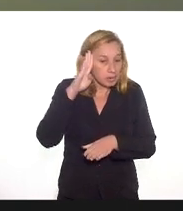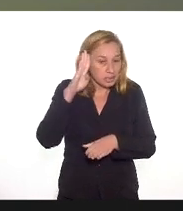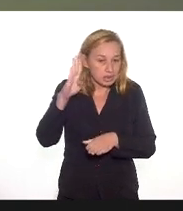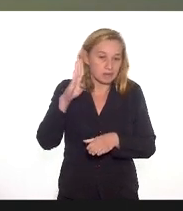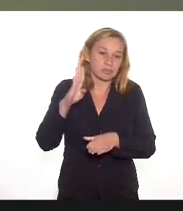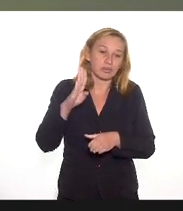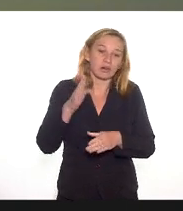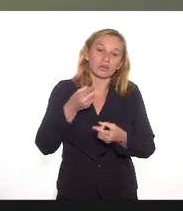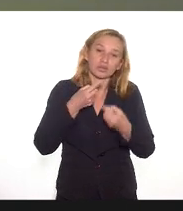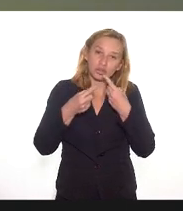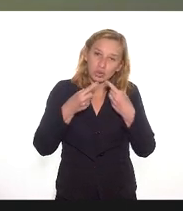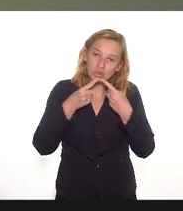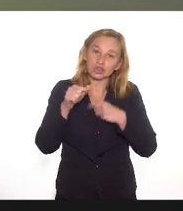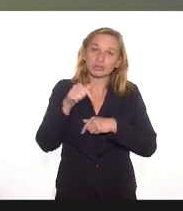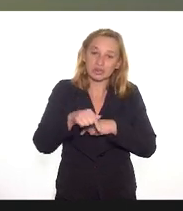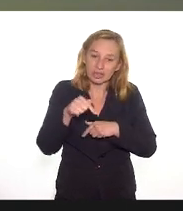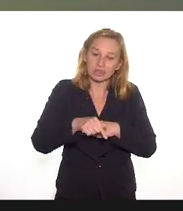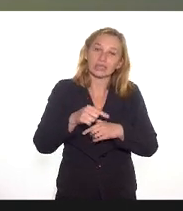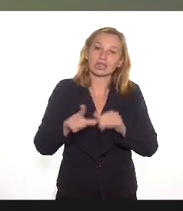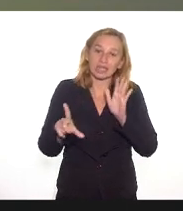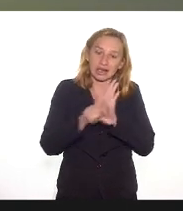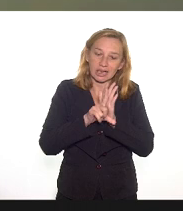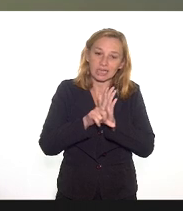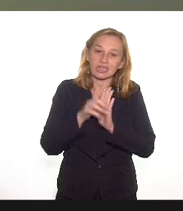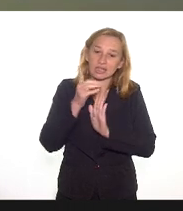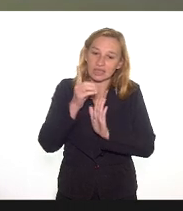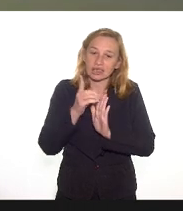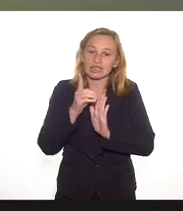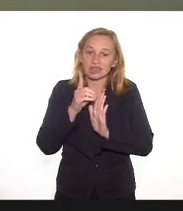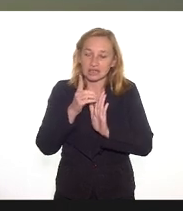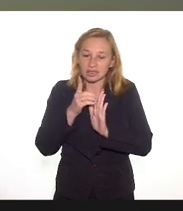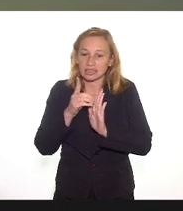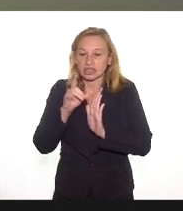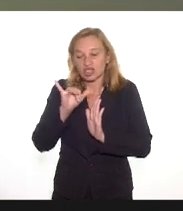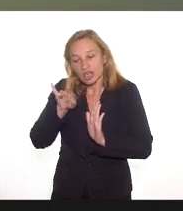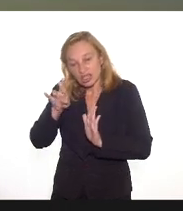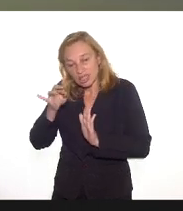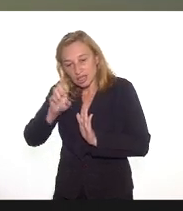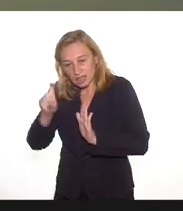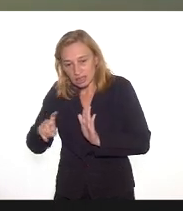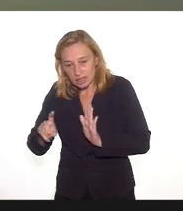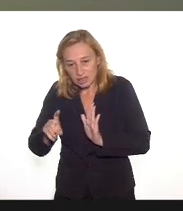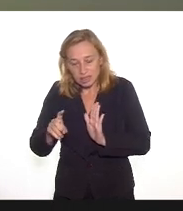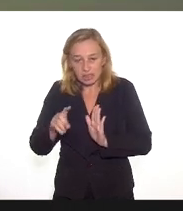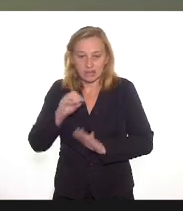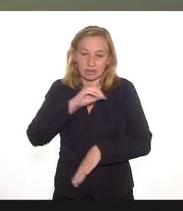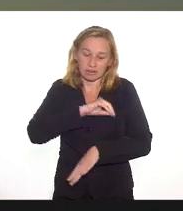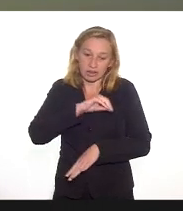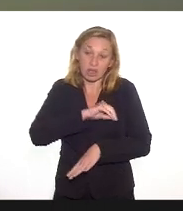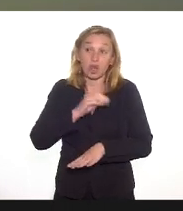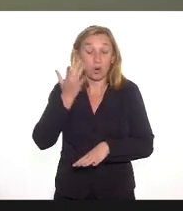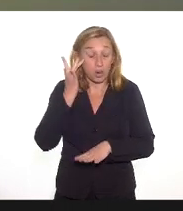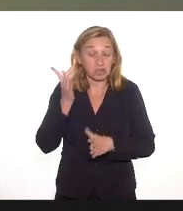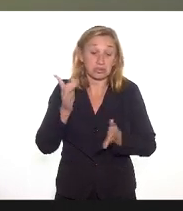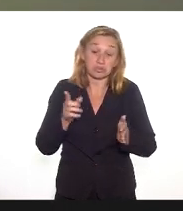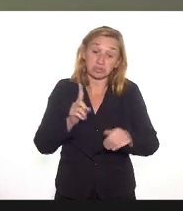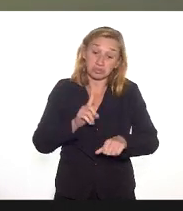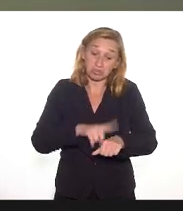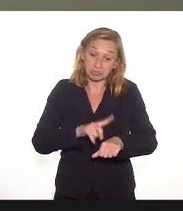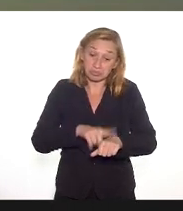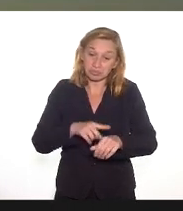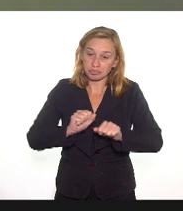quando discutimos aqui a lei de diretrizes orçamentárias. Acho que, no meio dessa pandemia, não